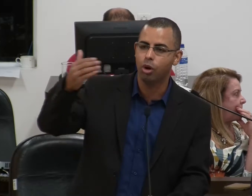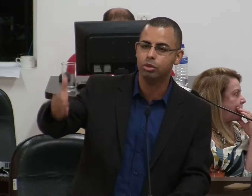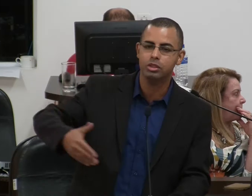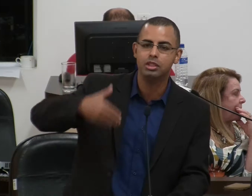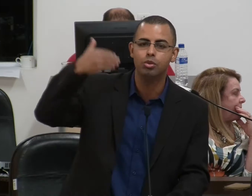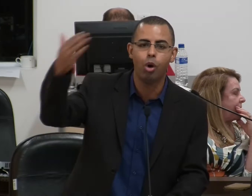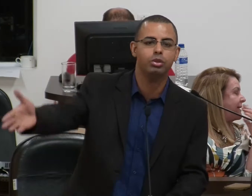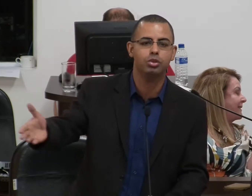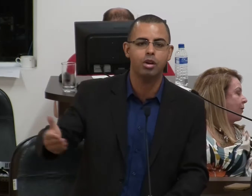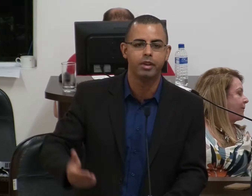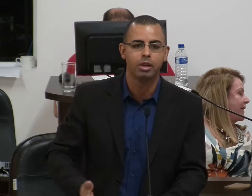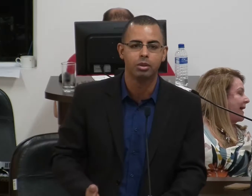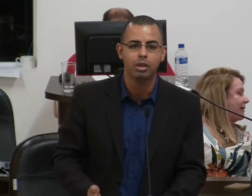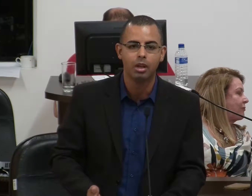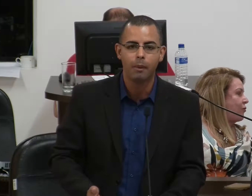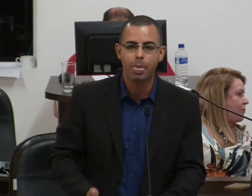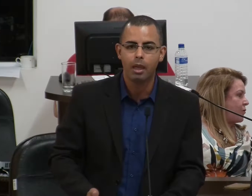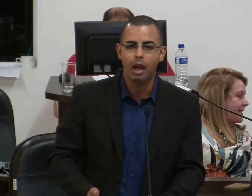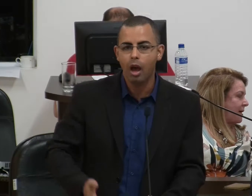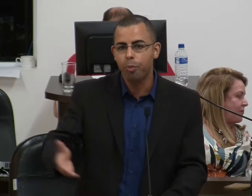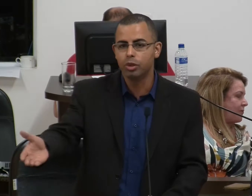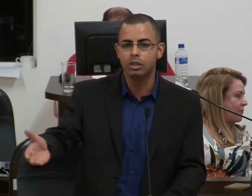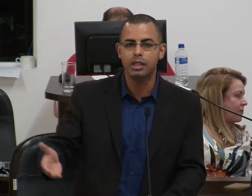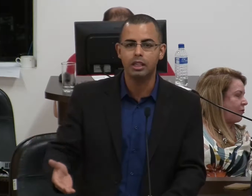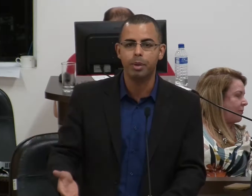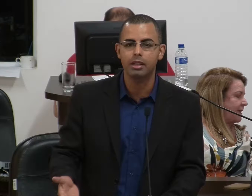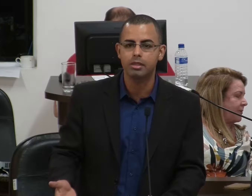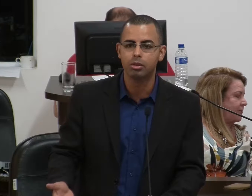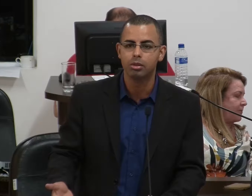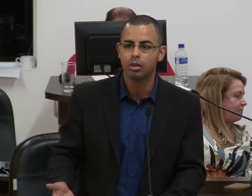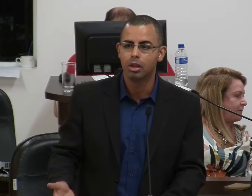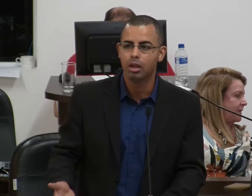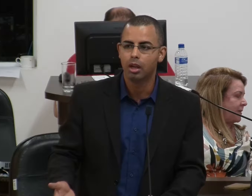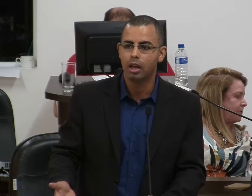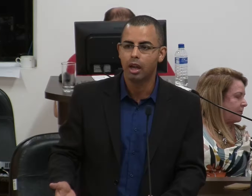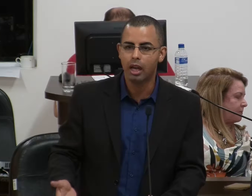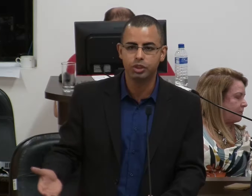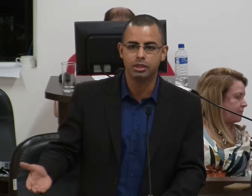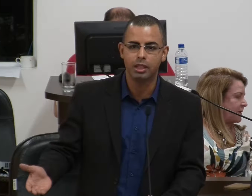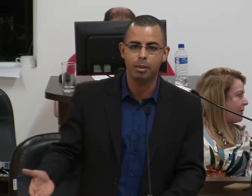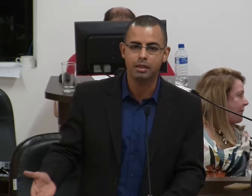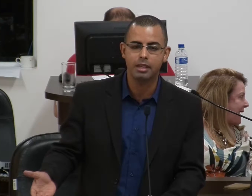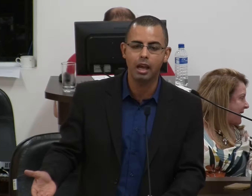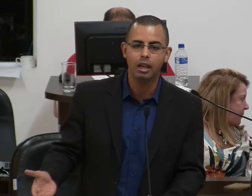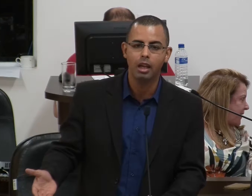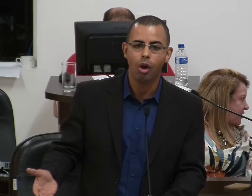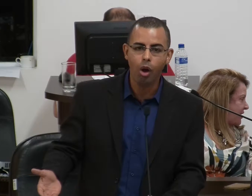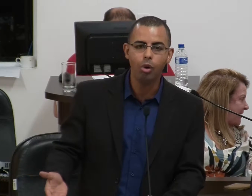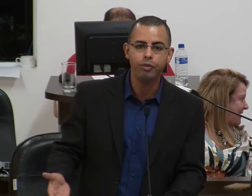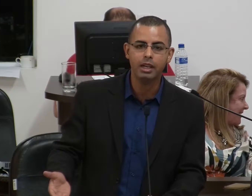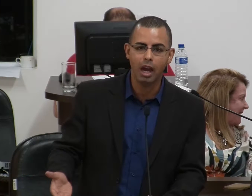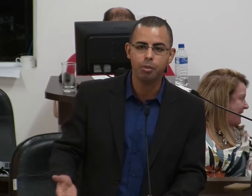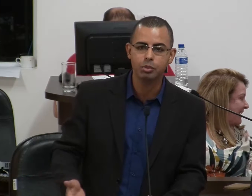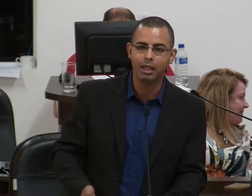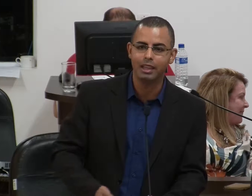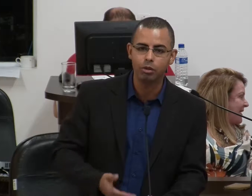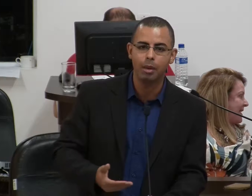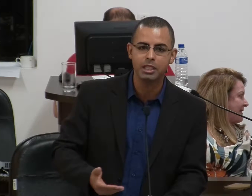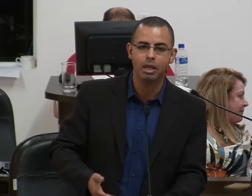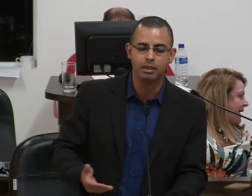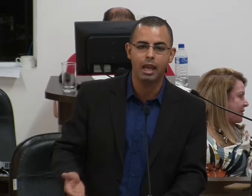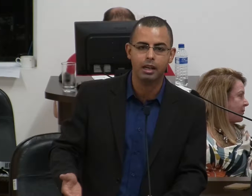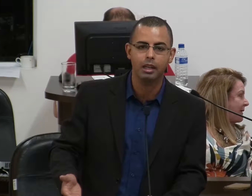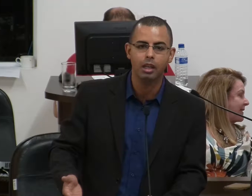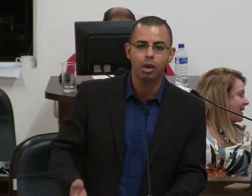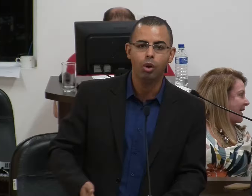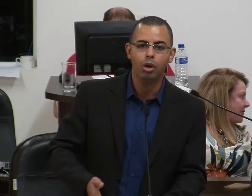outros governos. A oportunidade apareceu. A gente tem que abraçar ou ficarmos batendo na